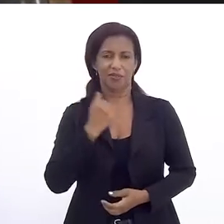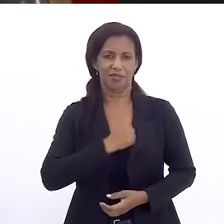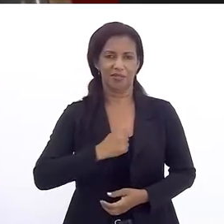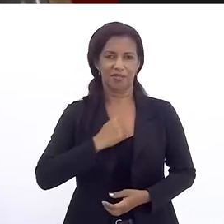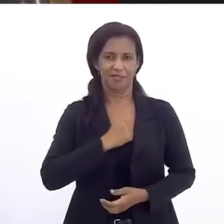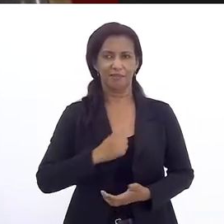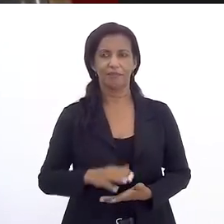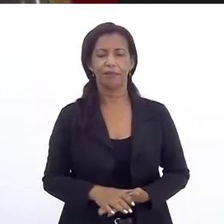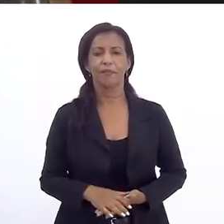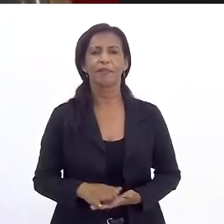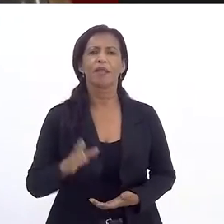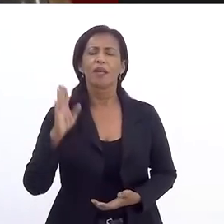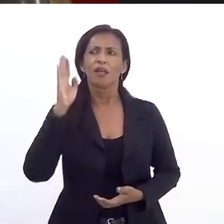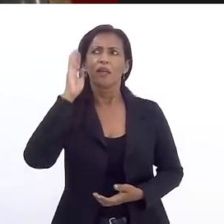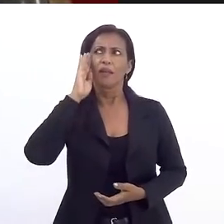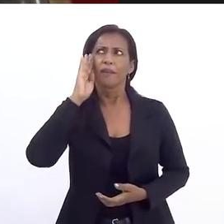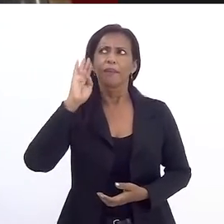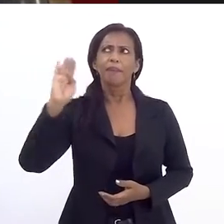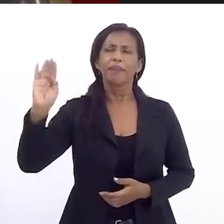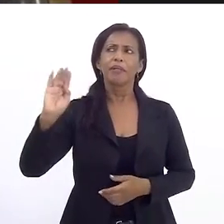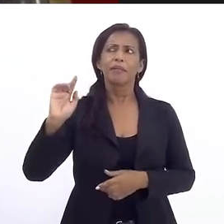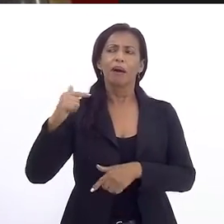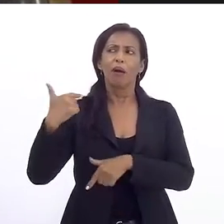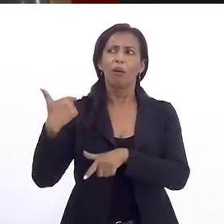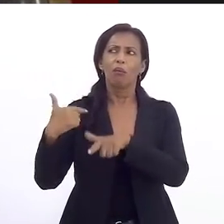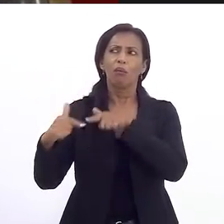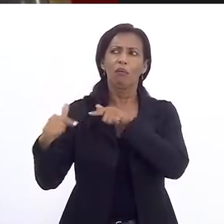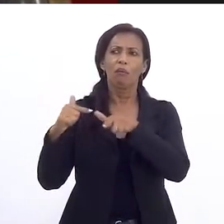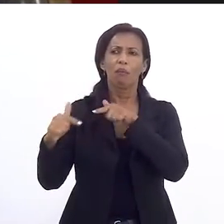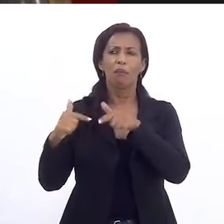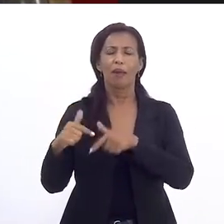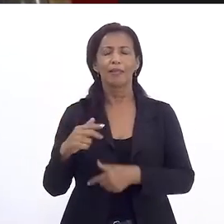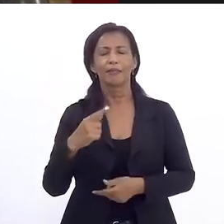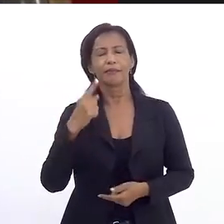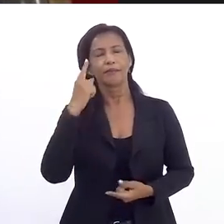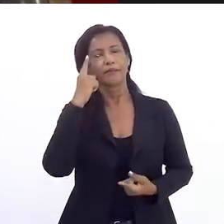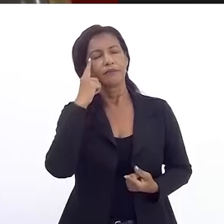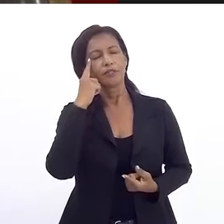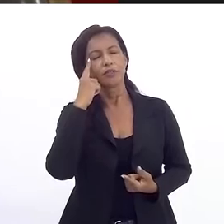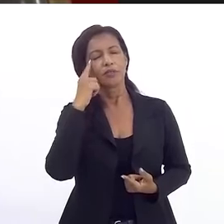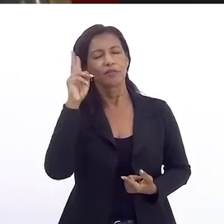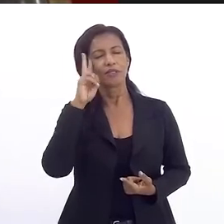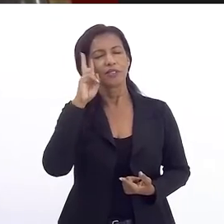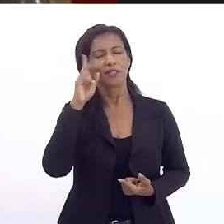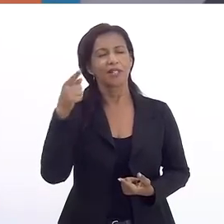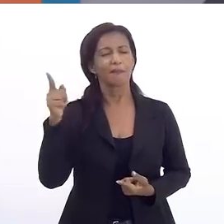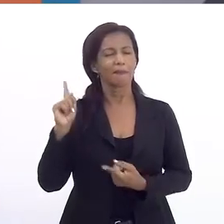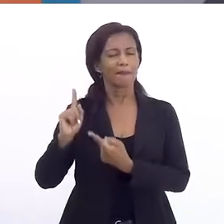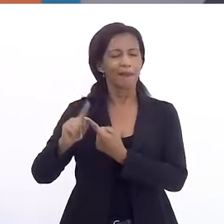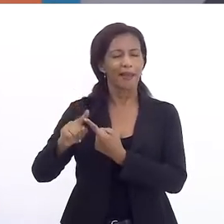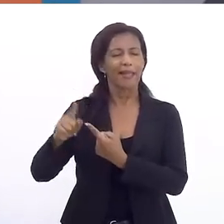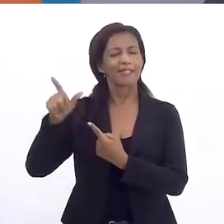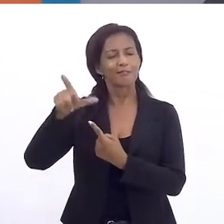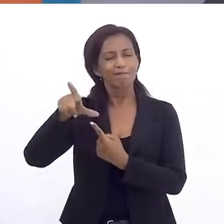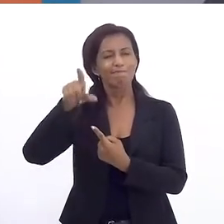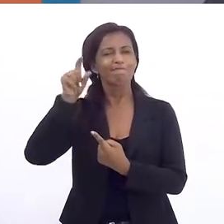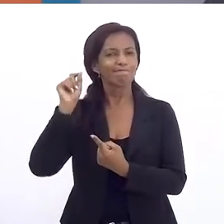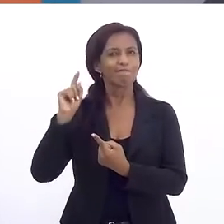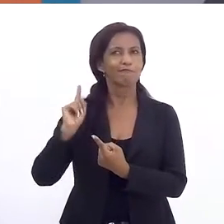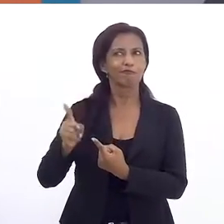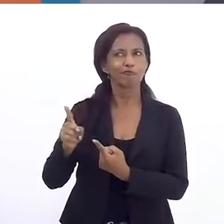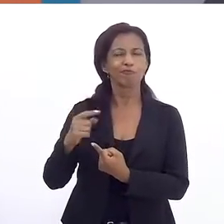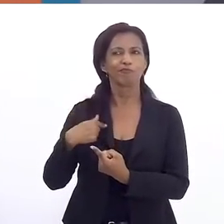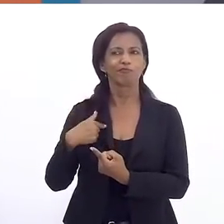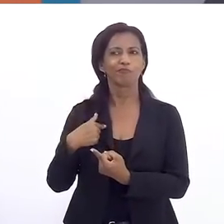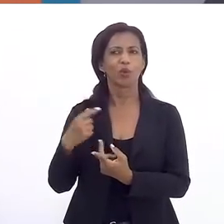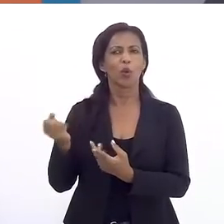bom legado que ficou na memória e com certeza de muita gente. Deixou saudade. Quais foram as principais obras, quando a senhora